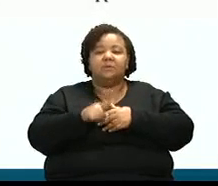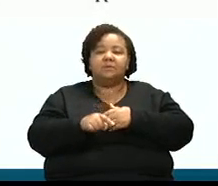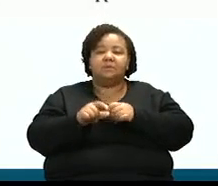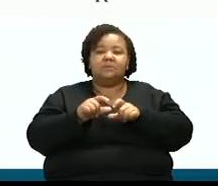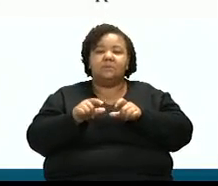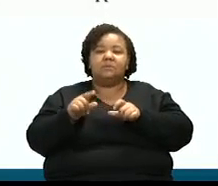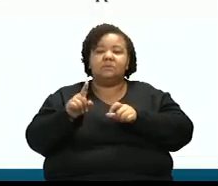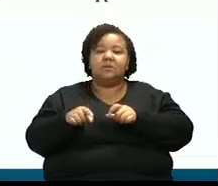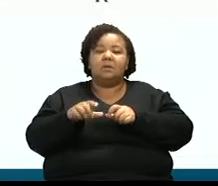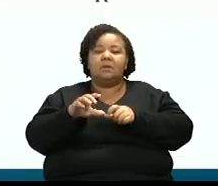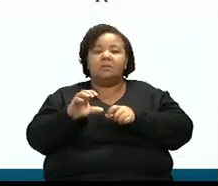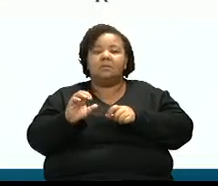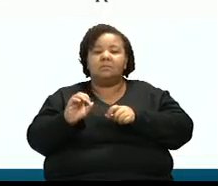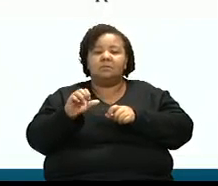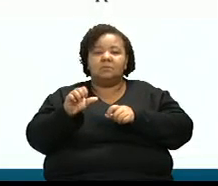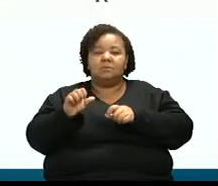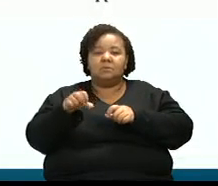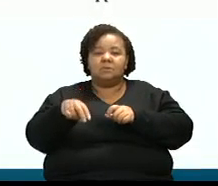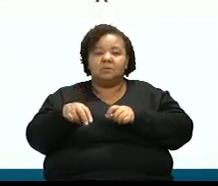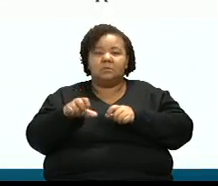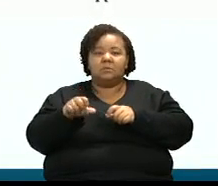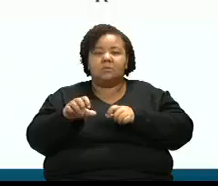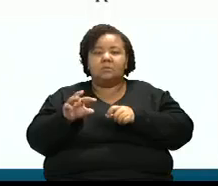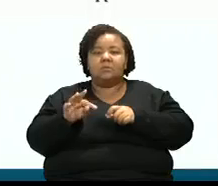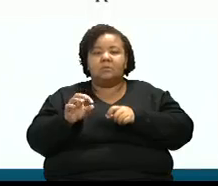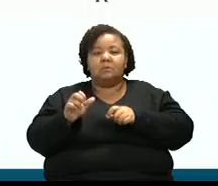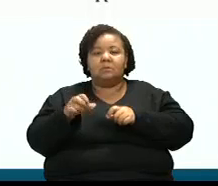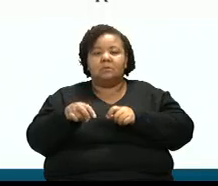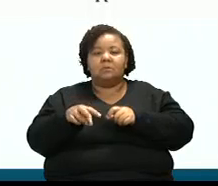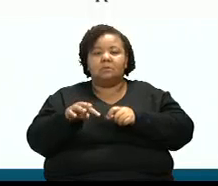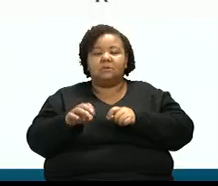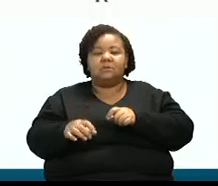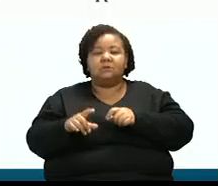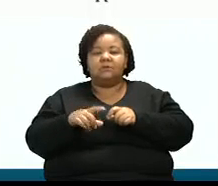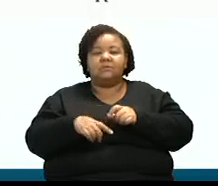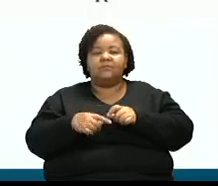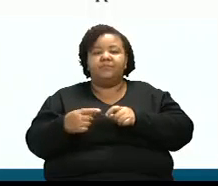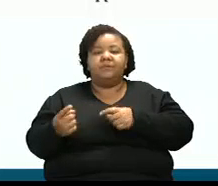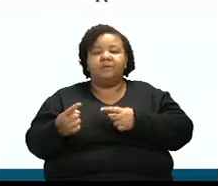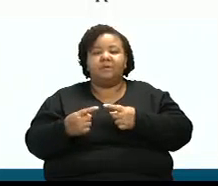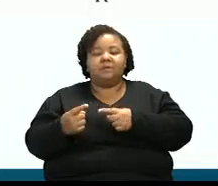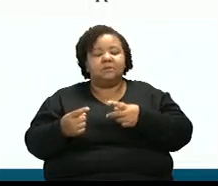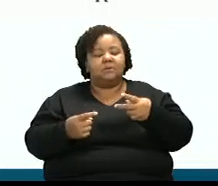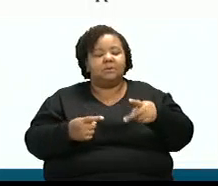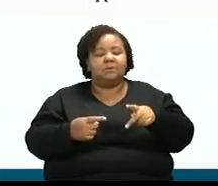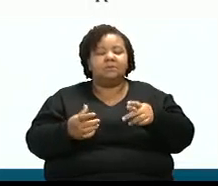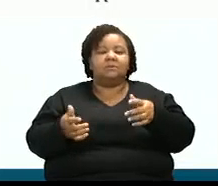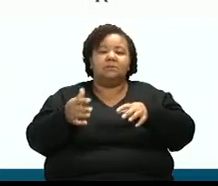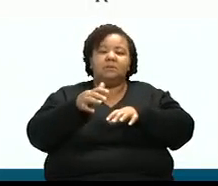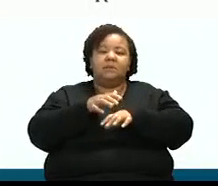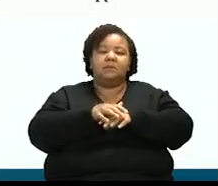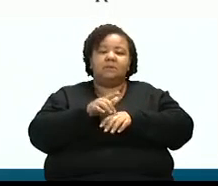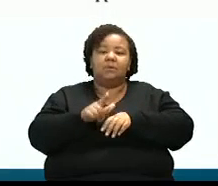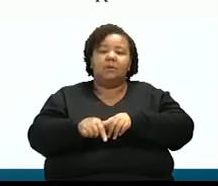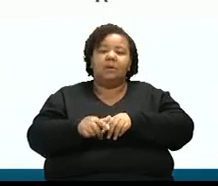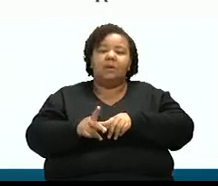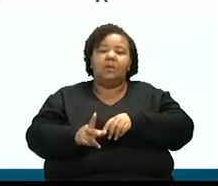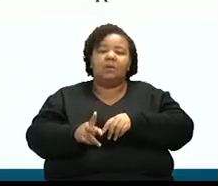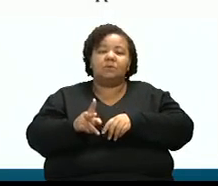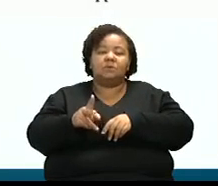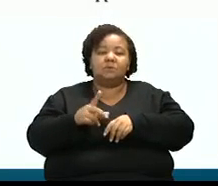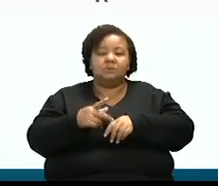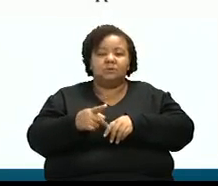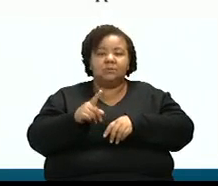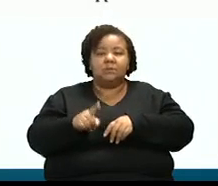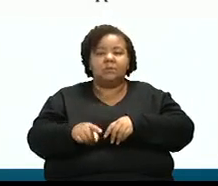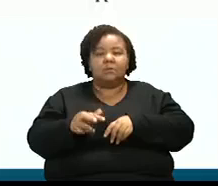são constantes, né? Eles, em relação a esse processo de integração, eles são constantes. Então, eu tenho